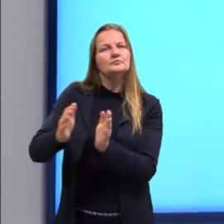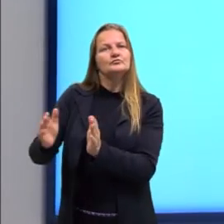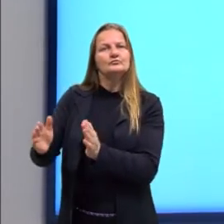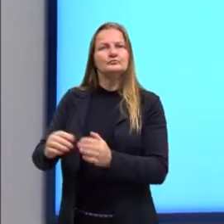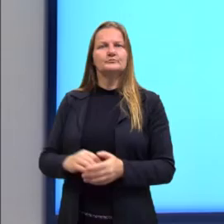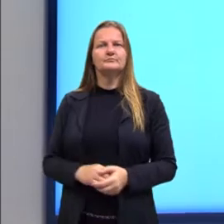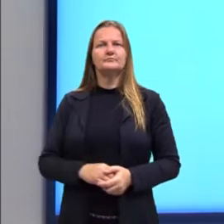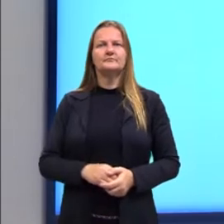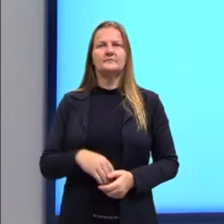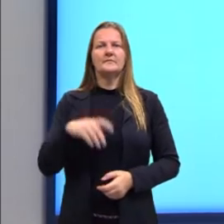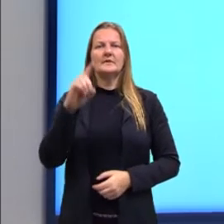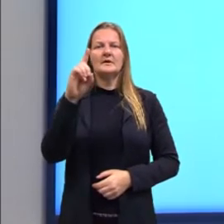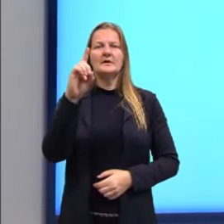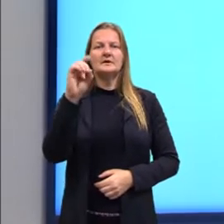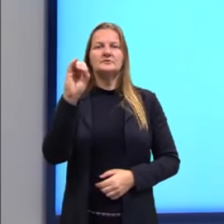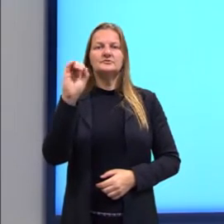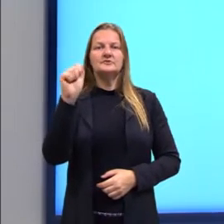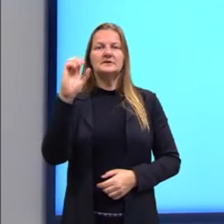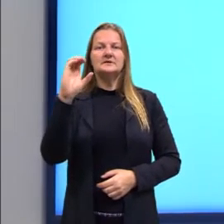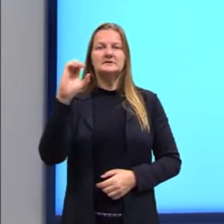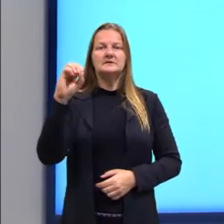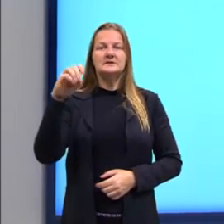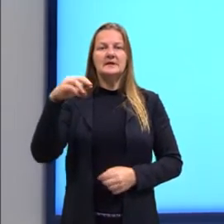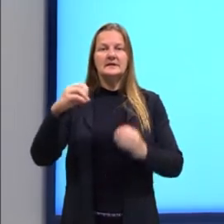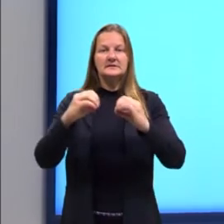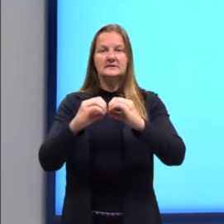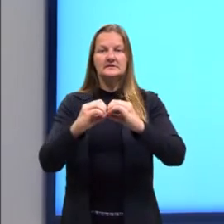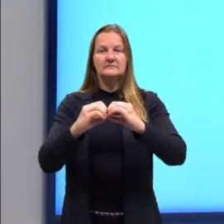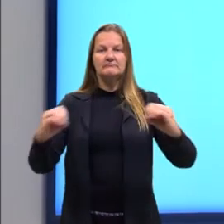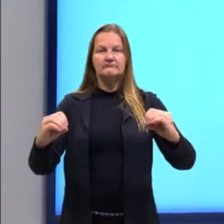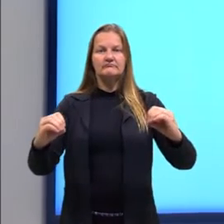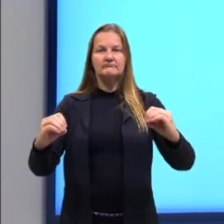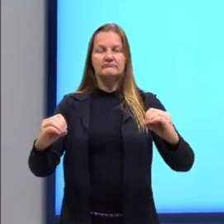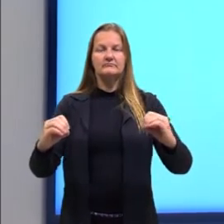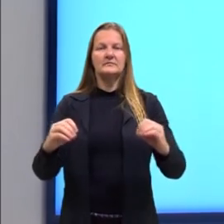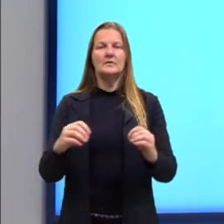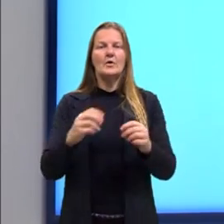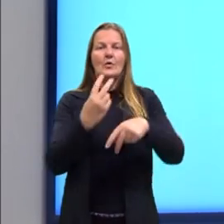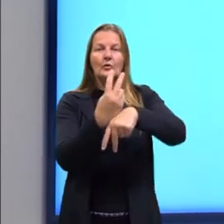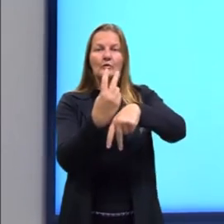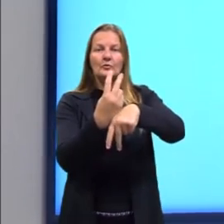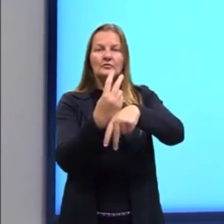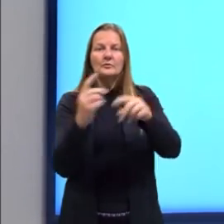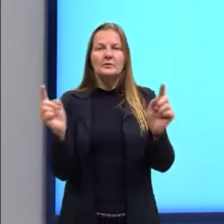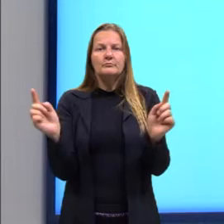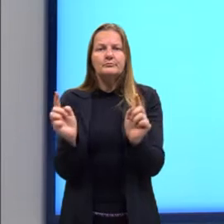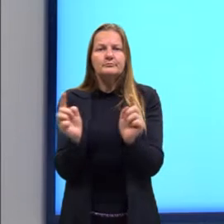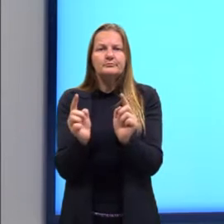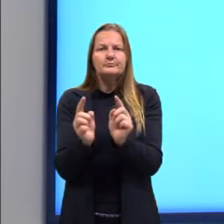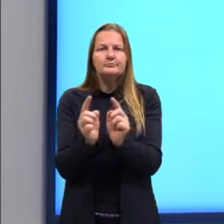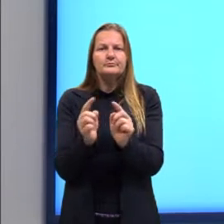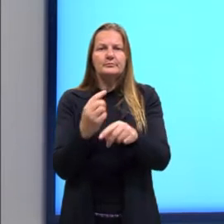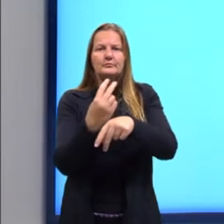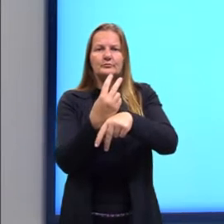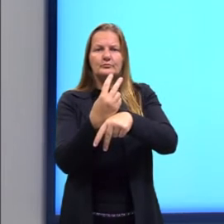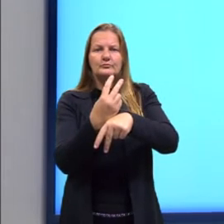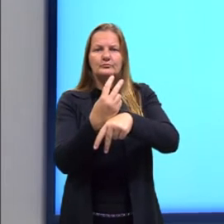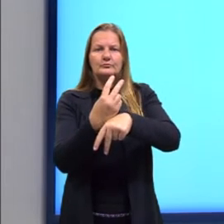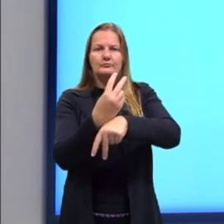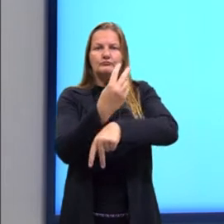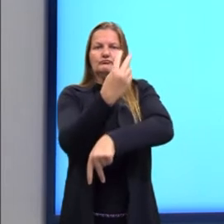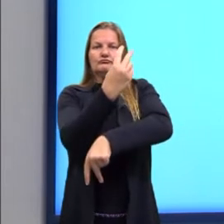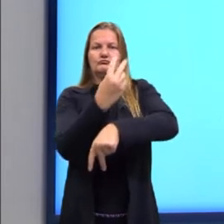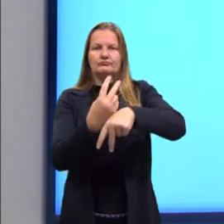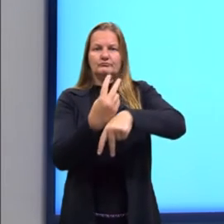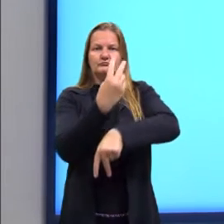na diacinese os cromossomos continuam assim cortar e espessar